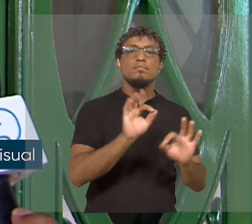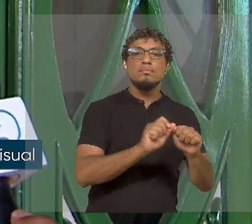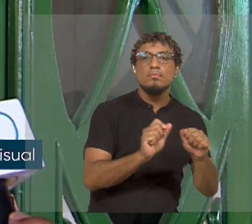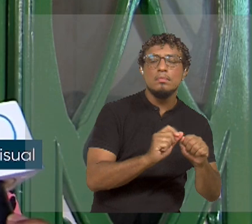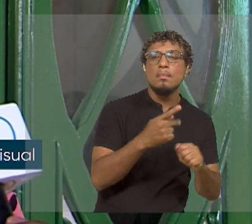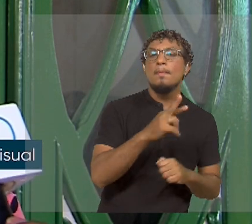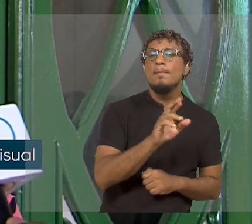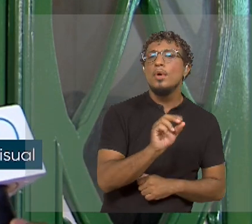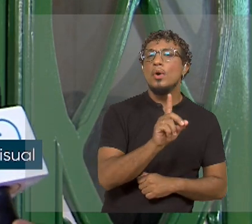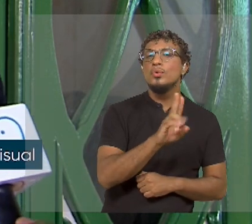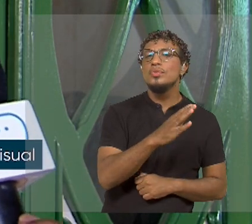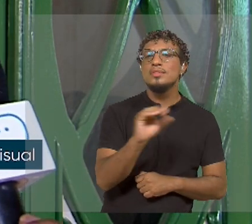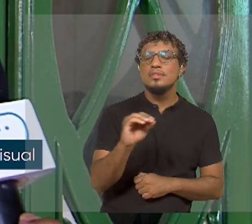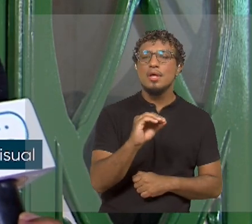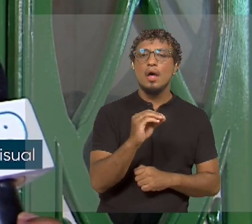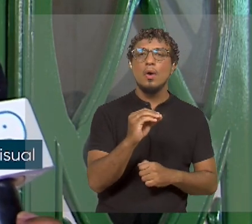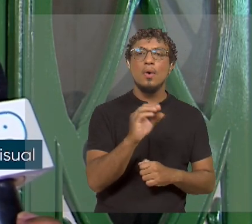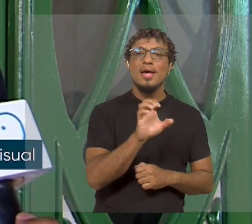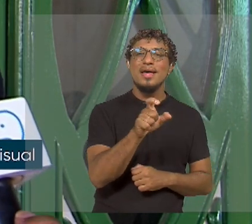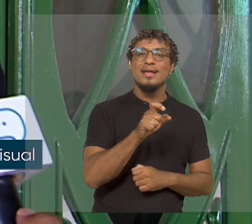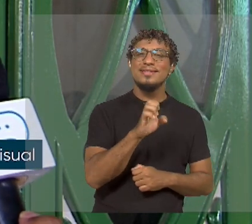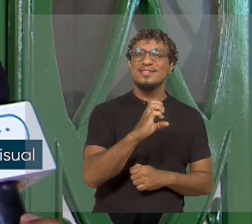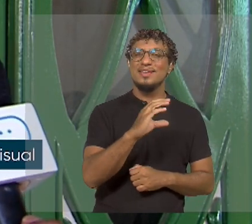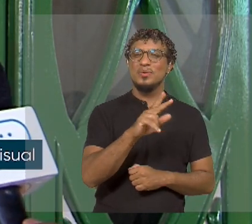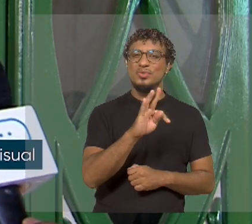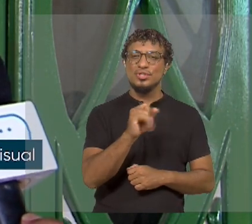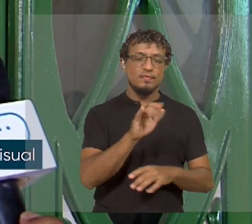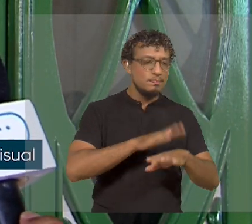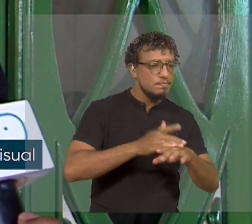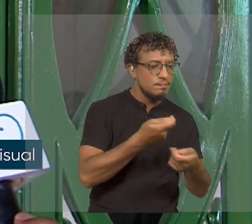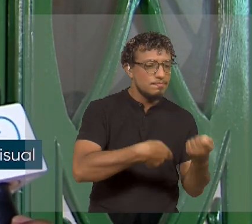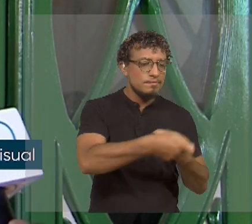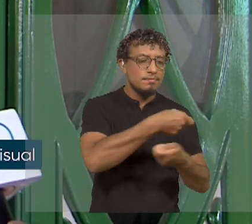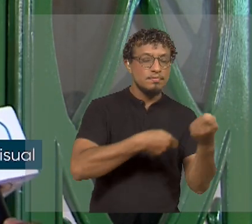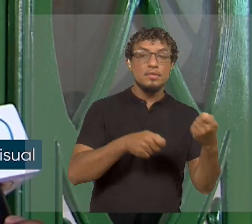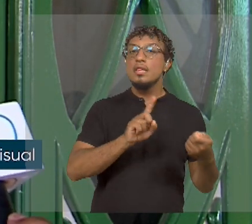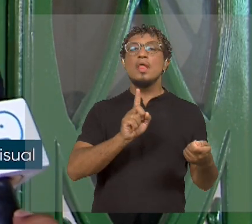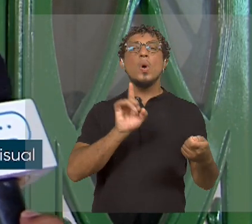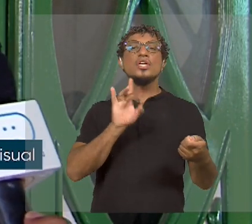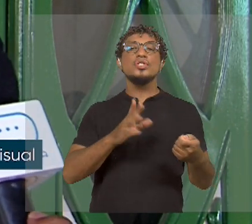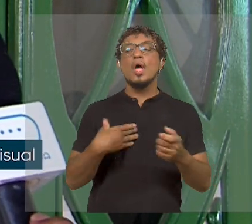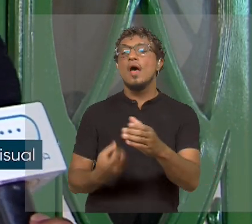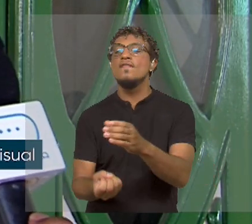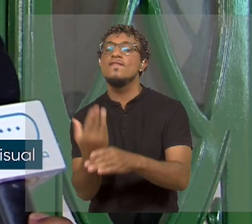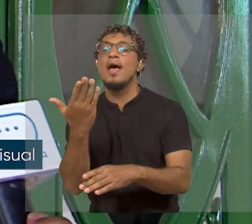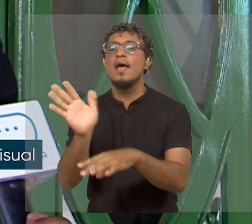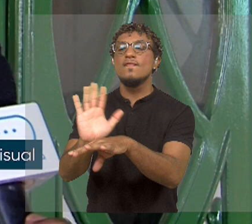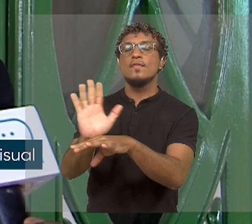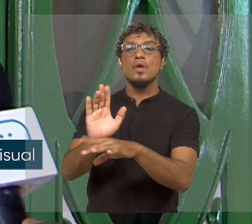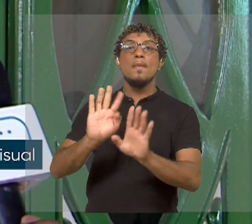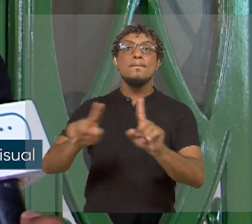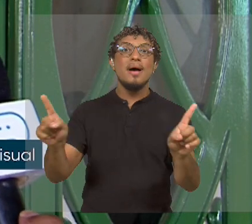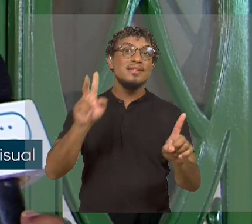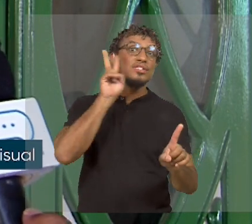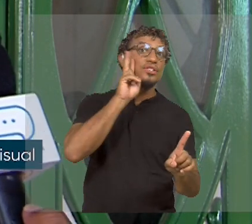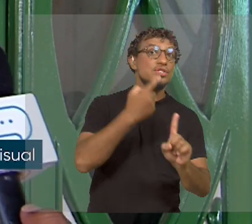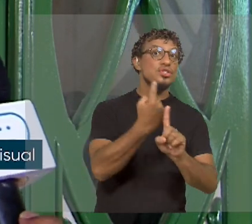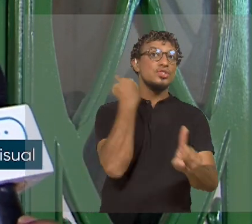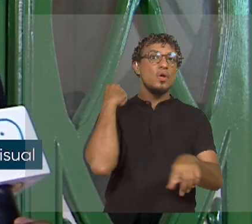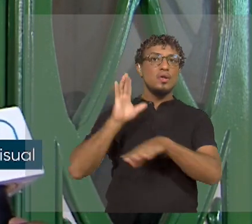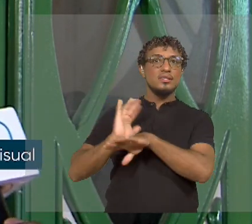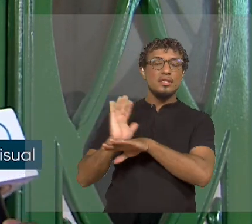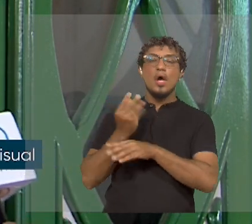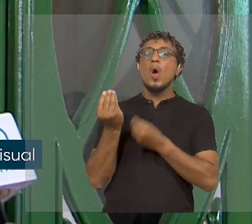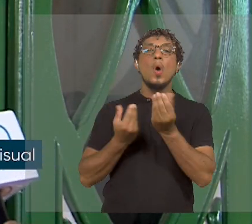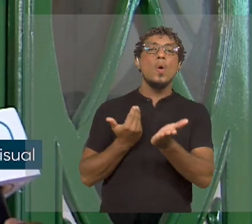tudo isso a gente tentou passar, né, dentro do curso, né? Não era só produzir um videoclipe, né? Todo esse processo, desde a história do cinema, como